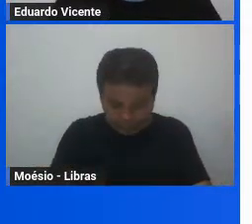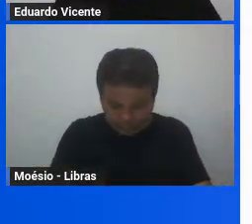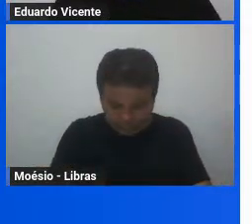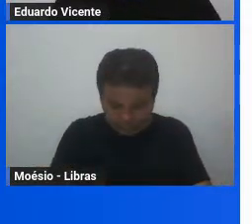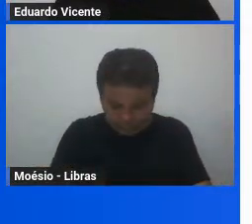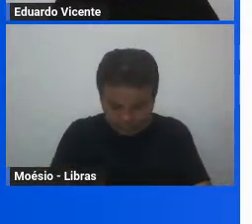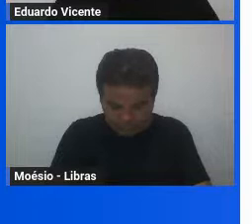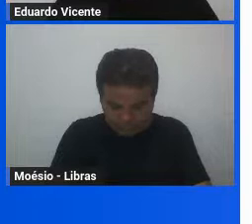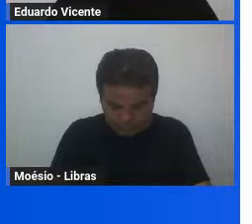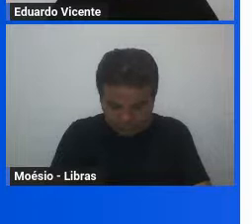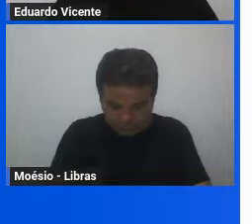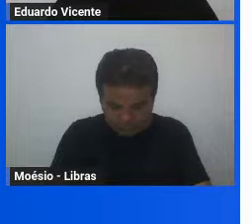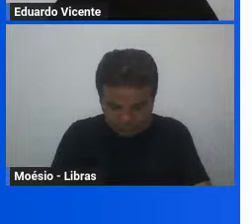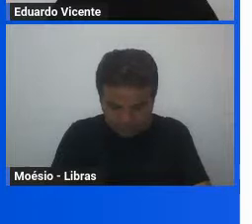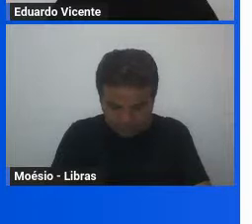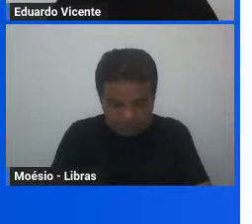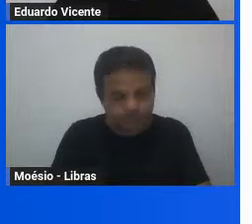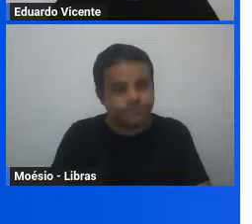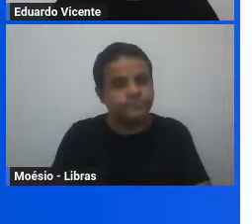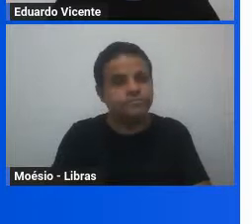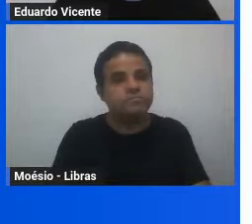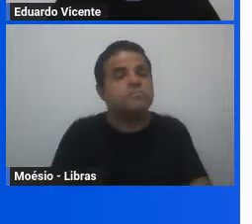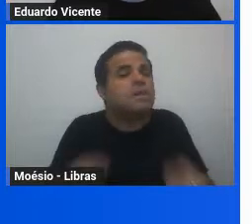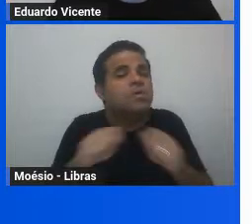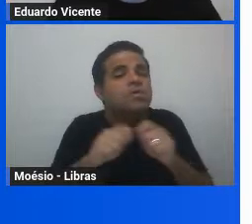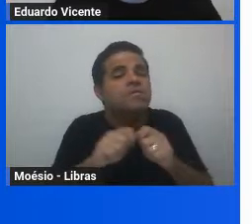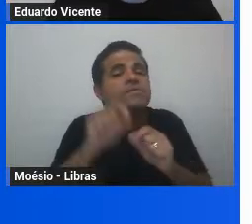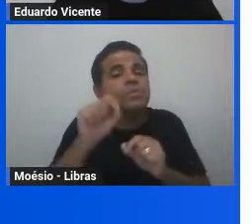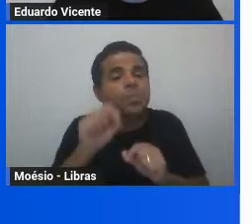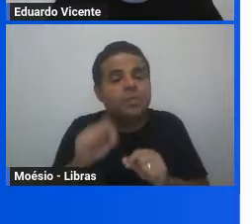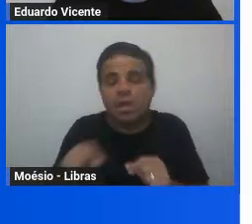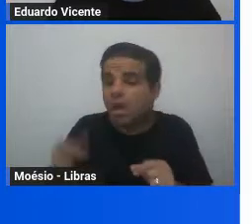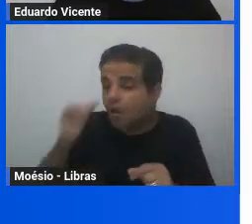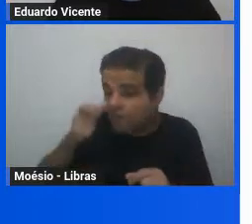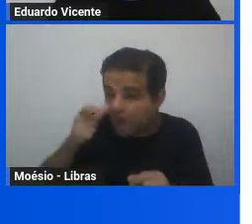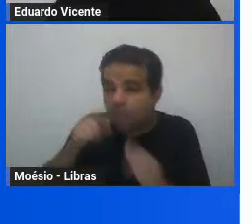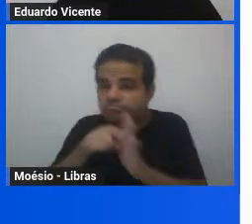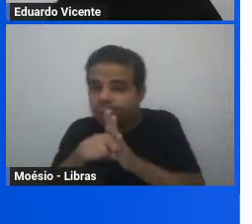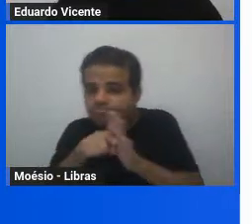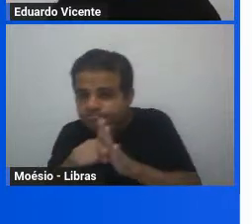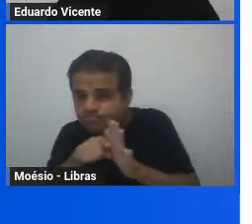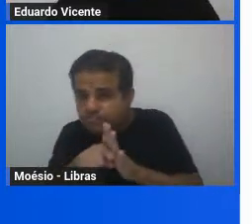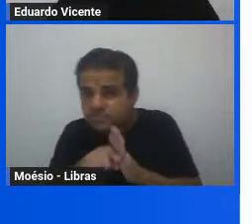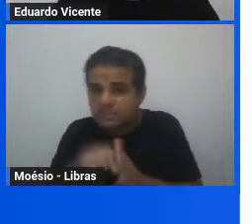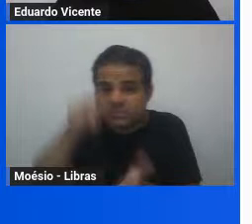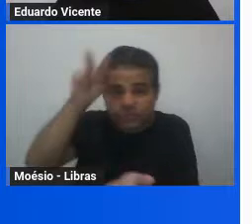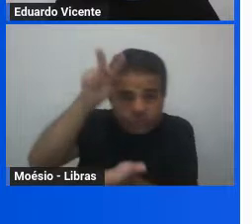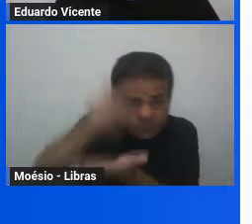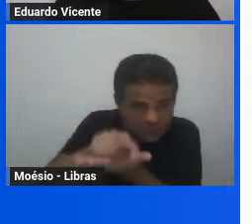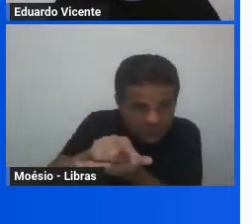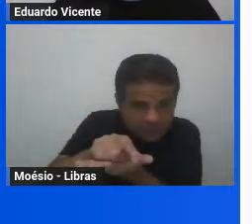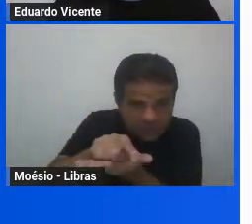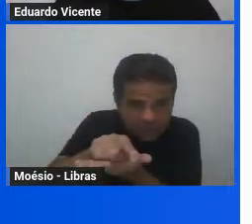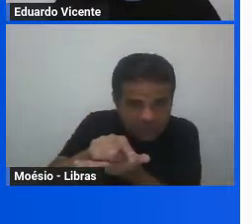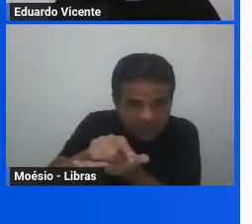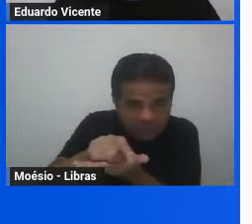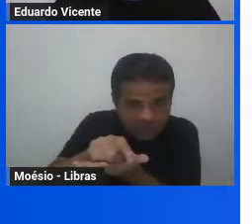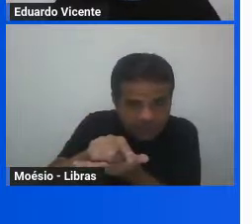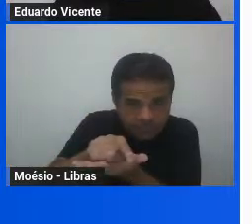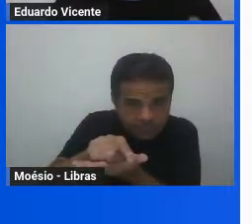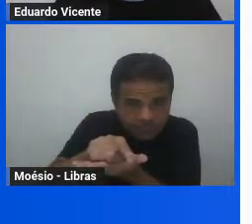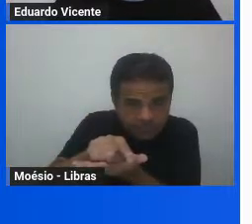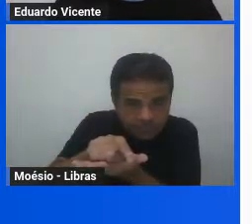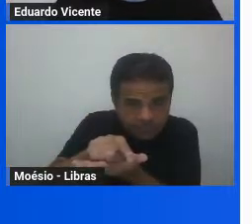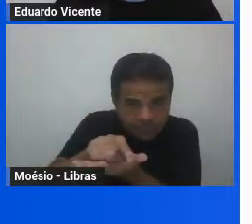O que fazer nessa situação? Primeira coisa, verifique se ele estiver desmaiado, verifique se ele